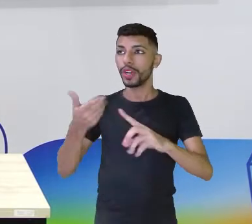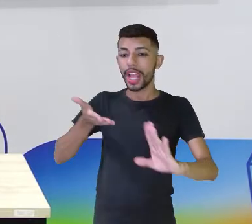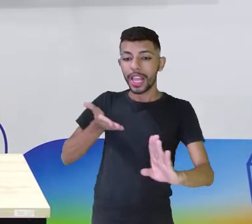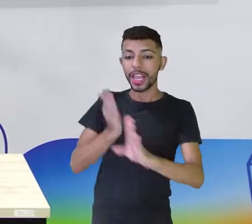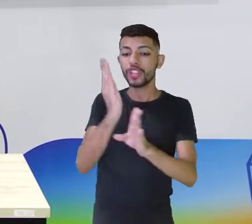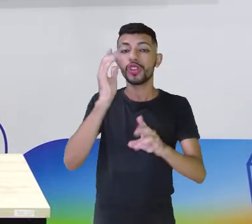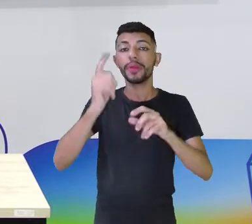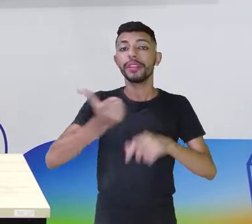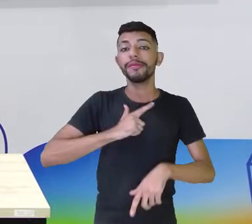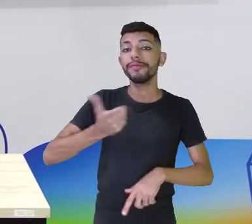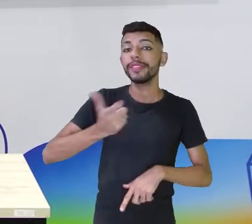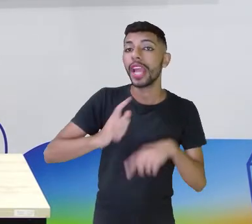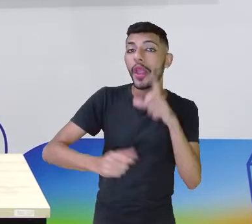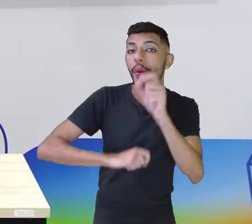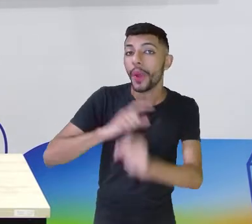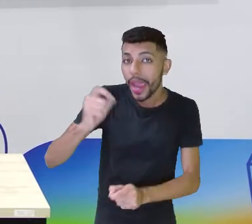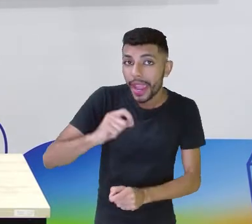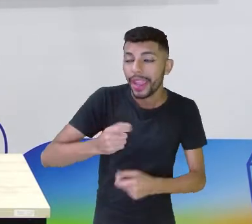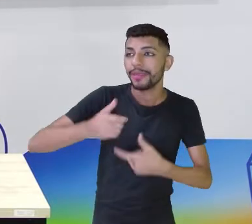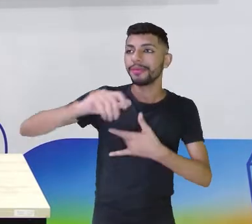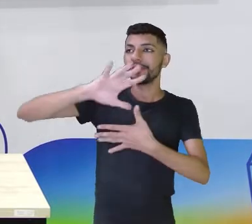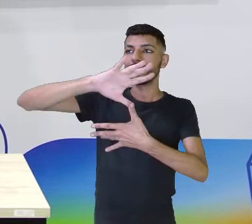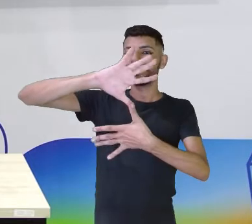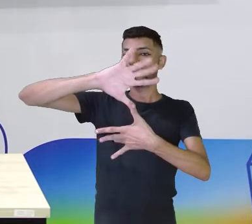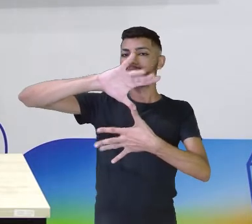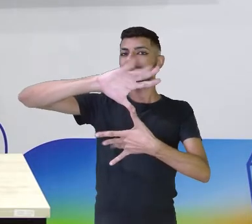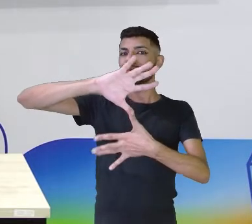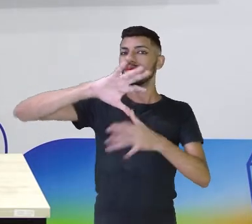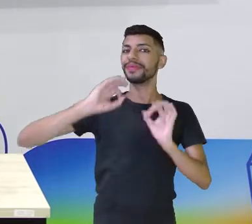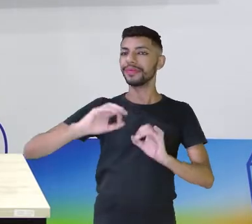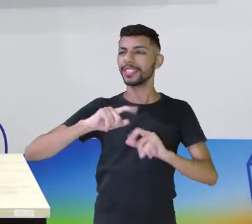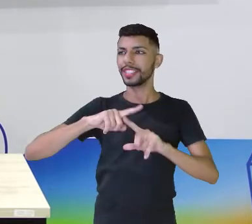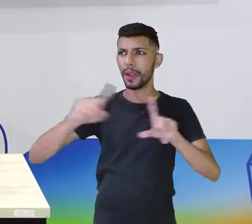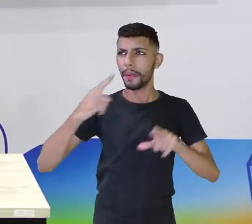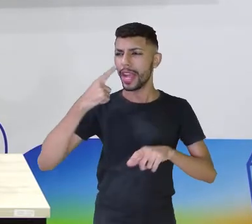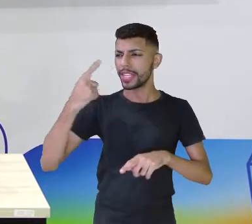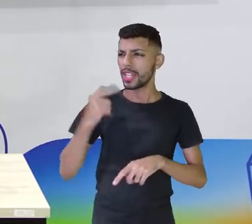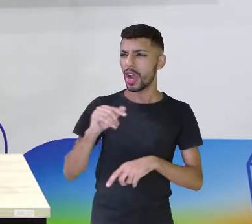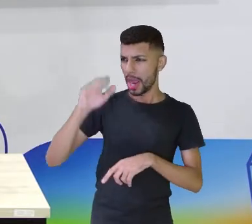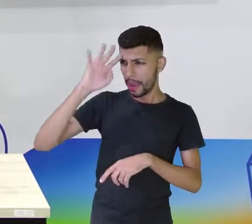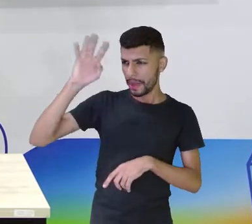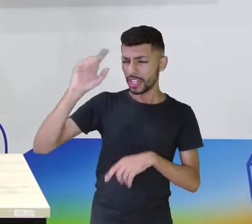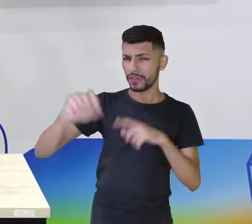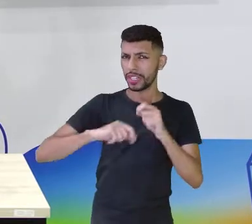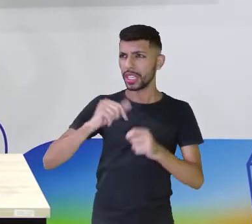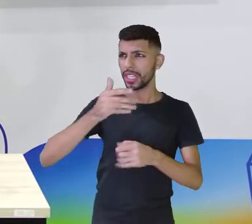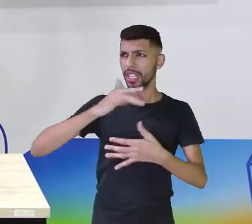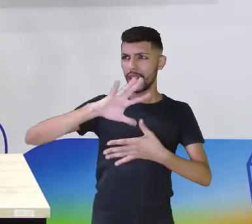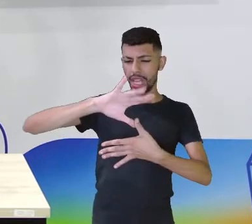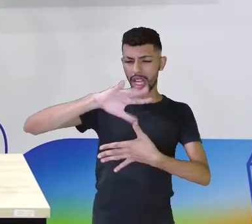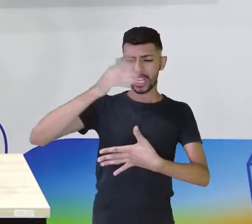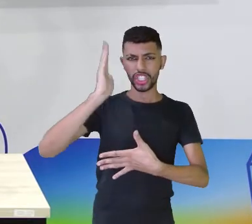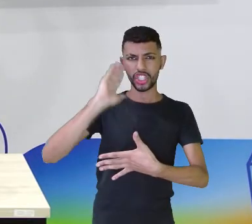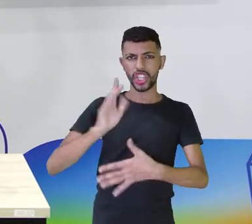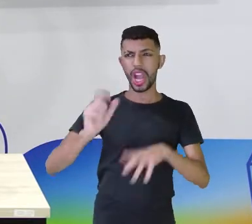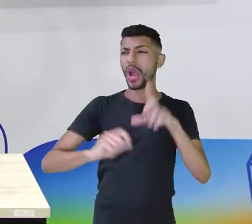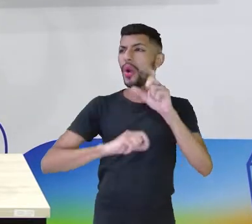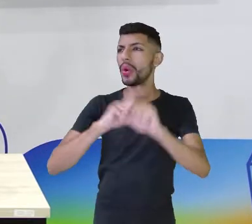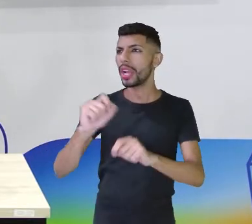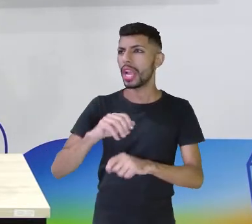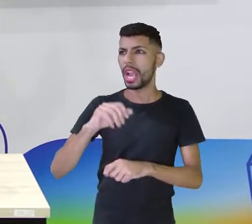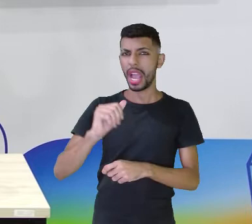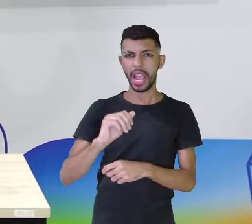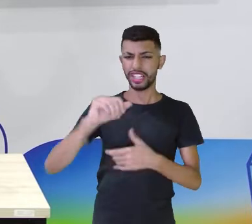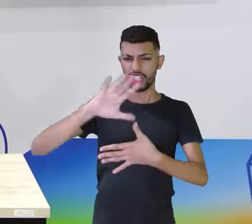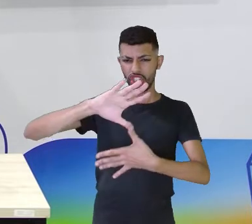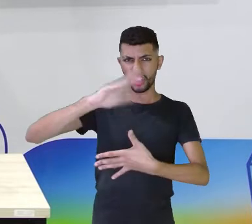tem a América. Mas não pense que de início eles achavam que aquilo ali já era as